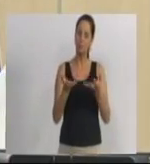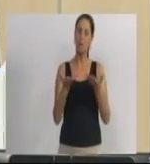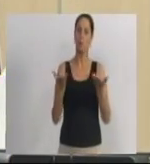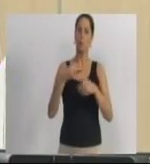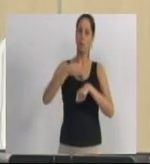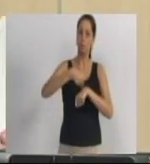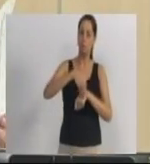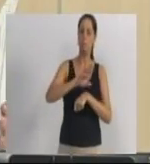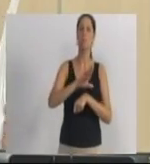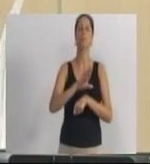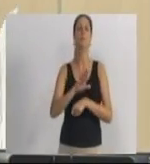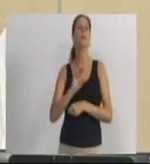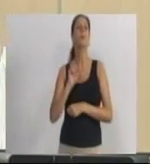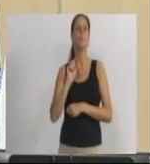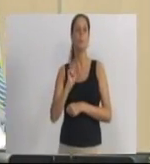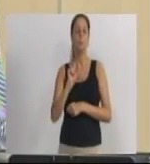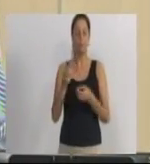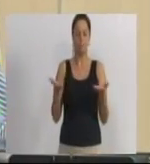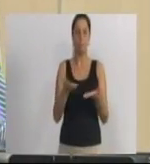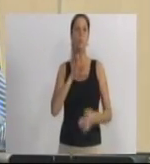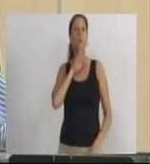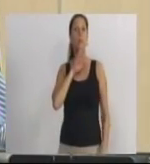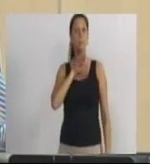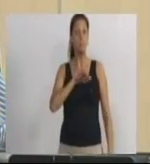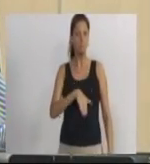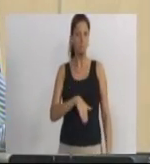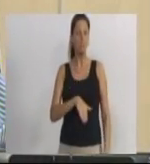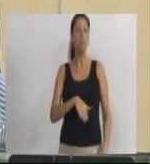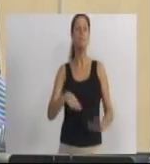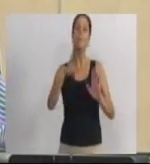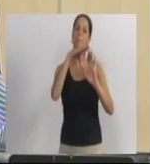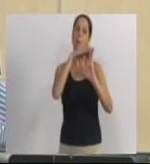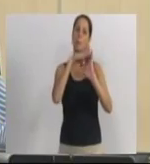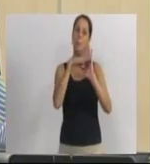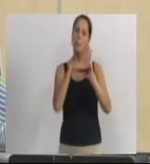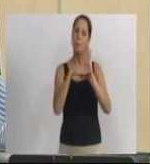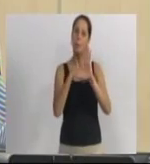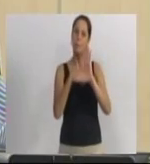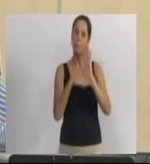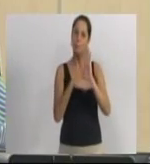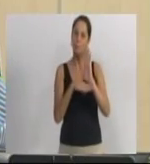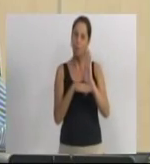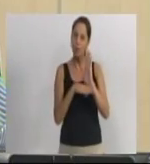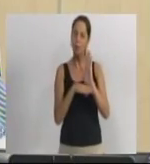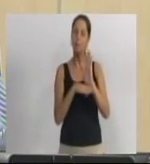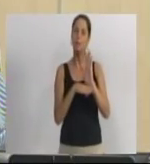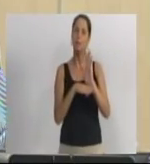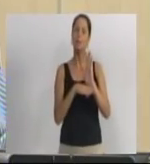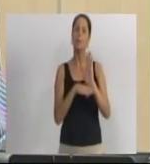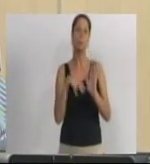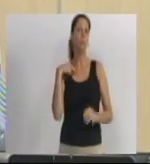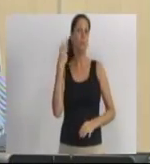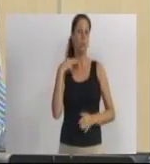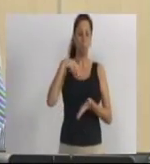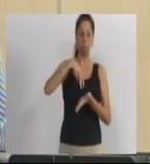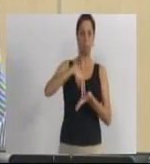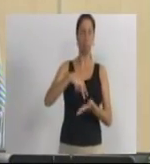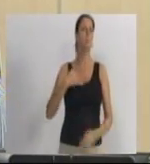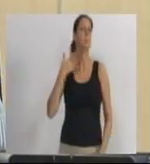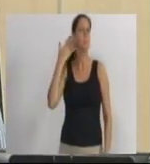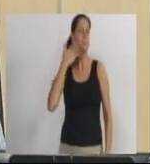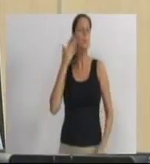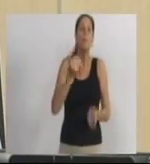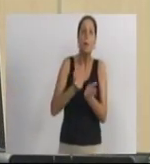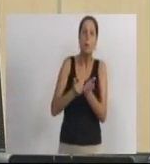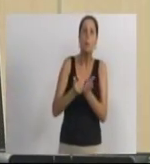mais uma vez, nesta tarde, a ordem dos nossos pronunciamentos.